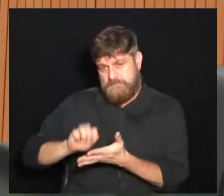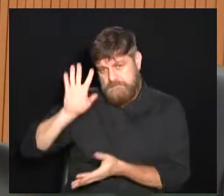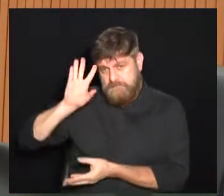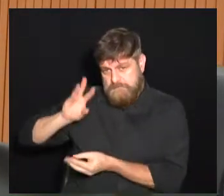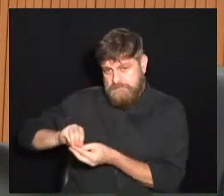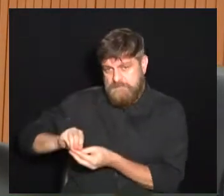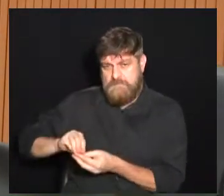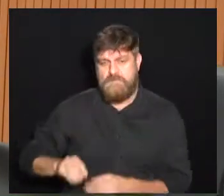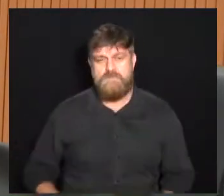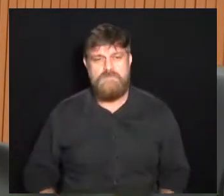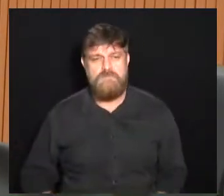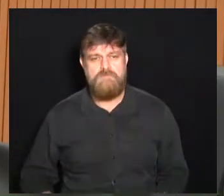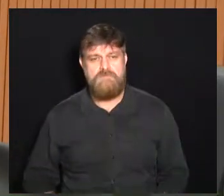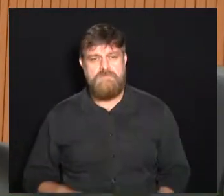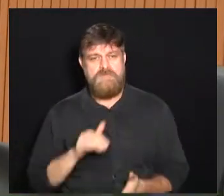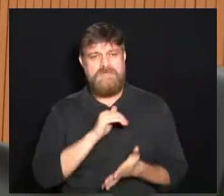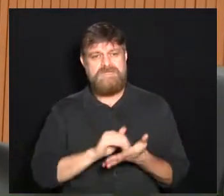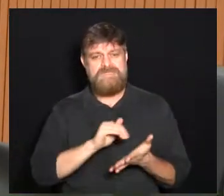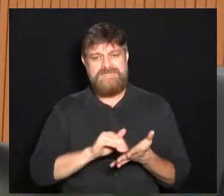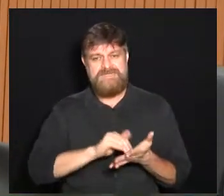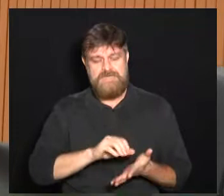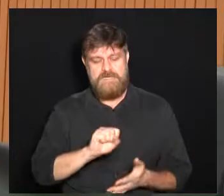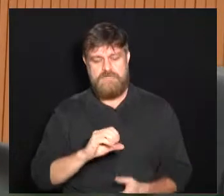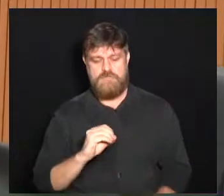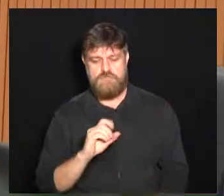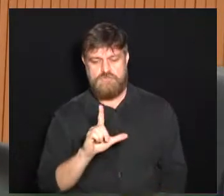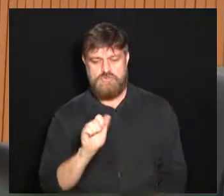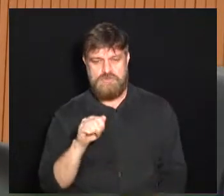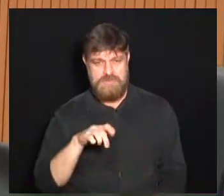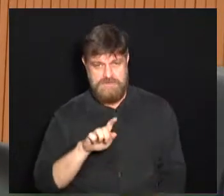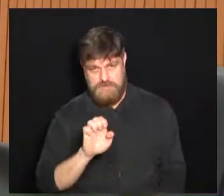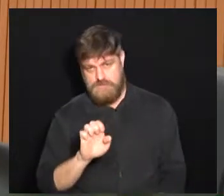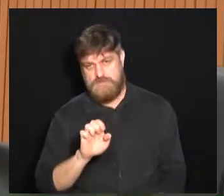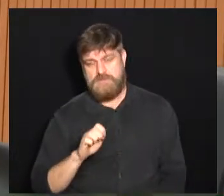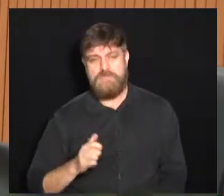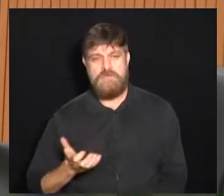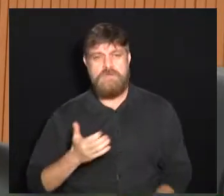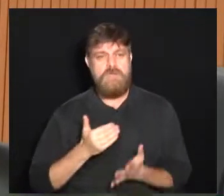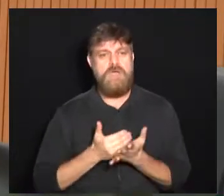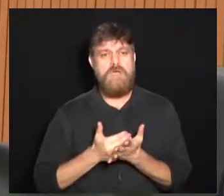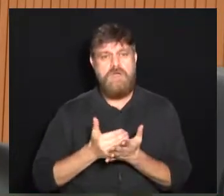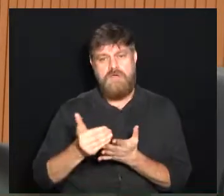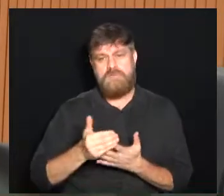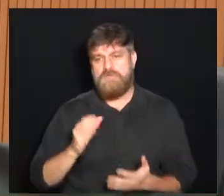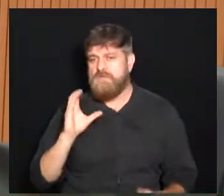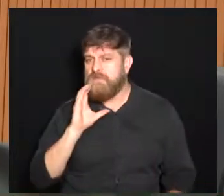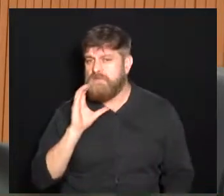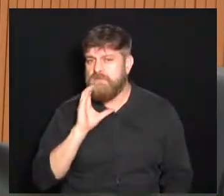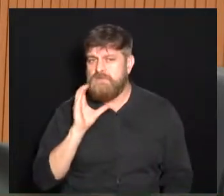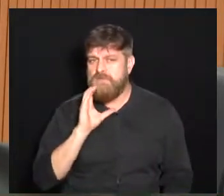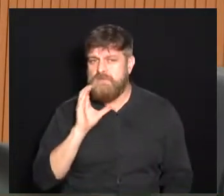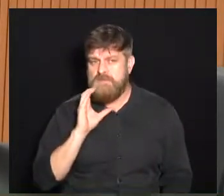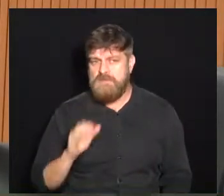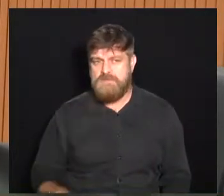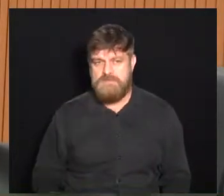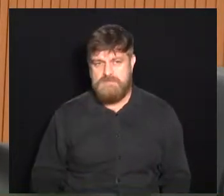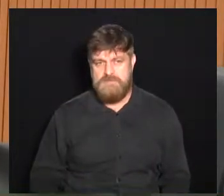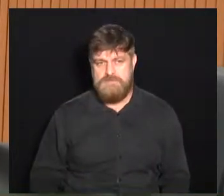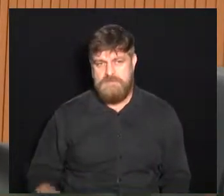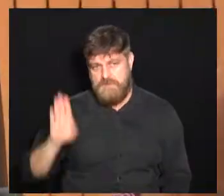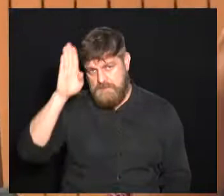certo? Secretária Solange Pellicer. Bom, eu quero começar, Carlão e o